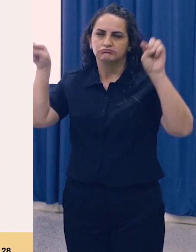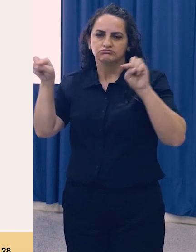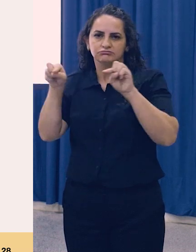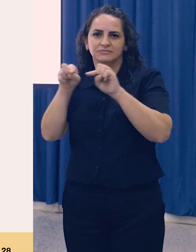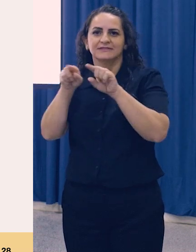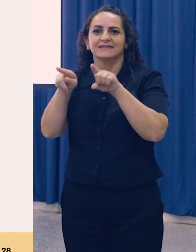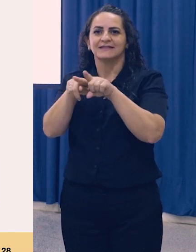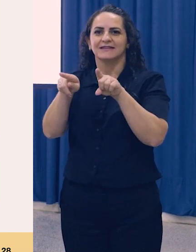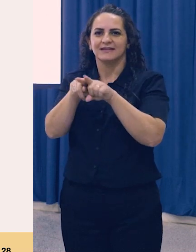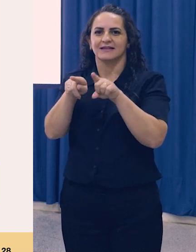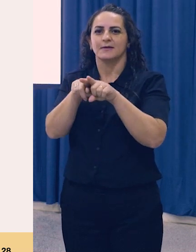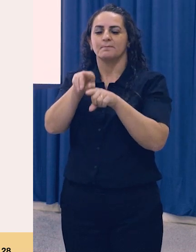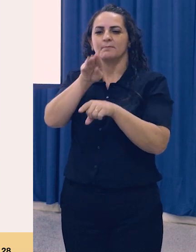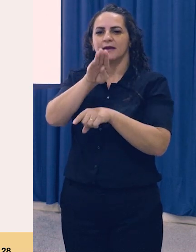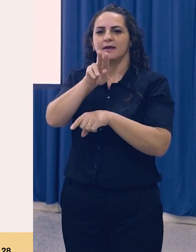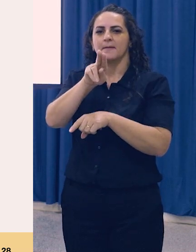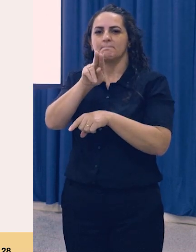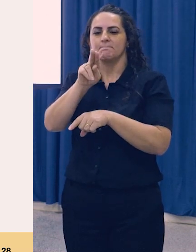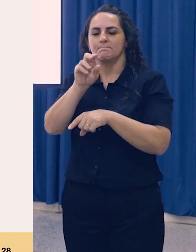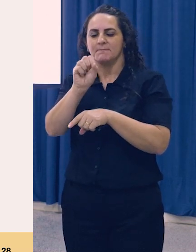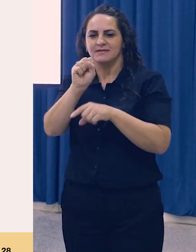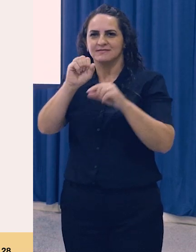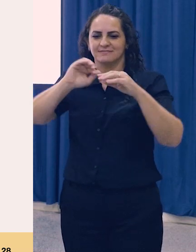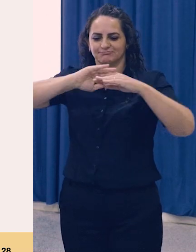quando você coloca um adesivo no ônibus,